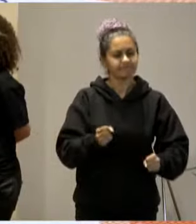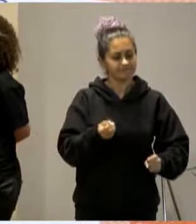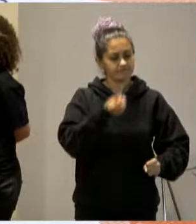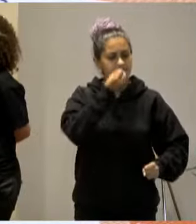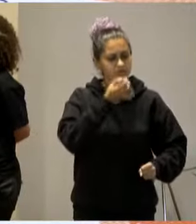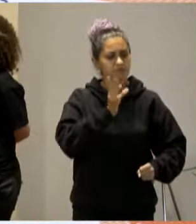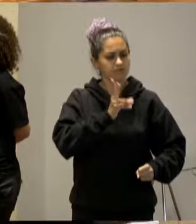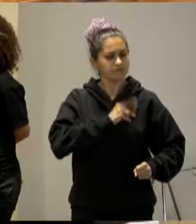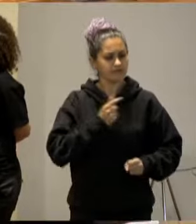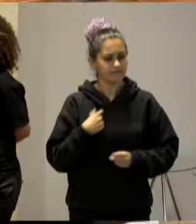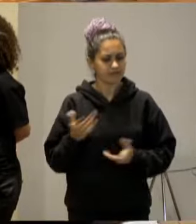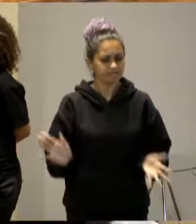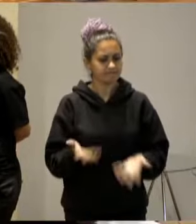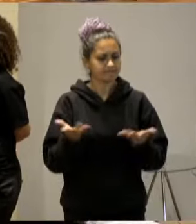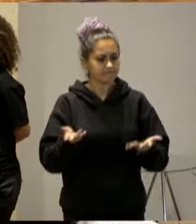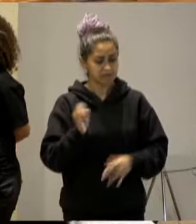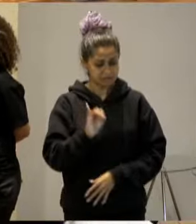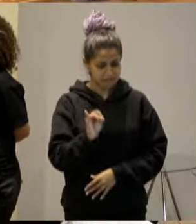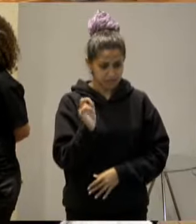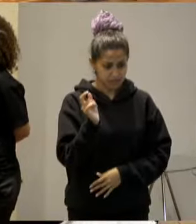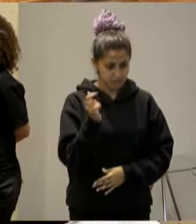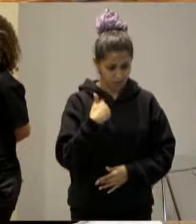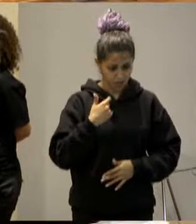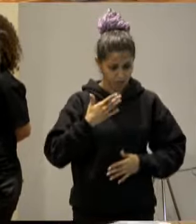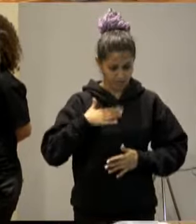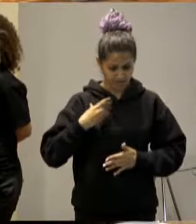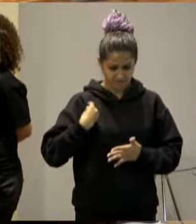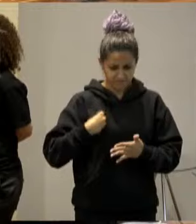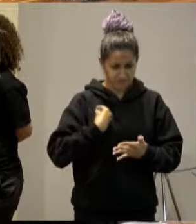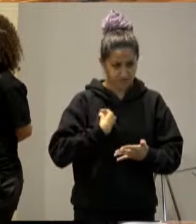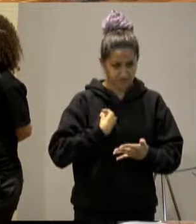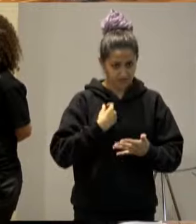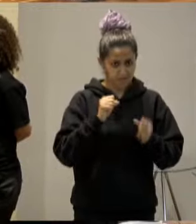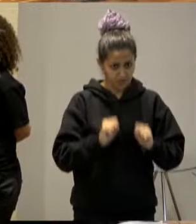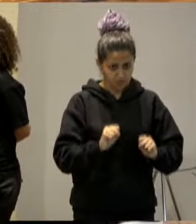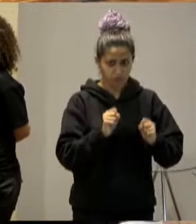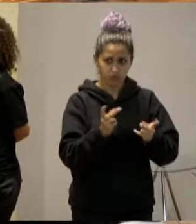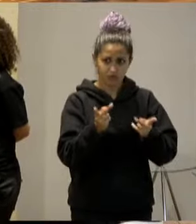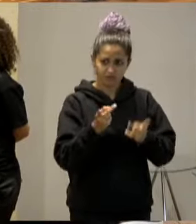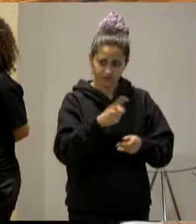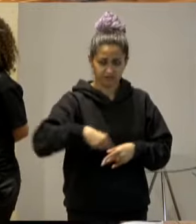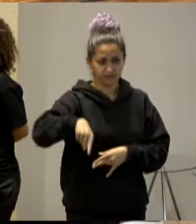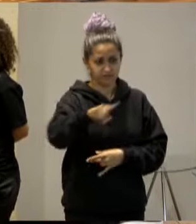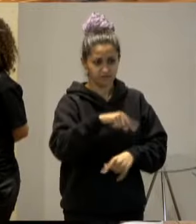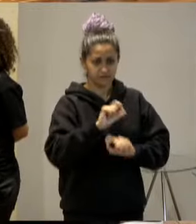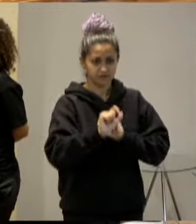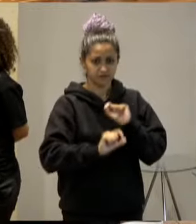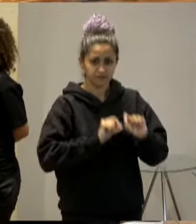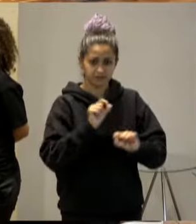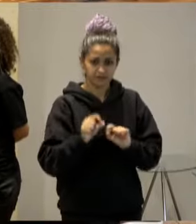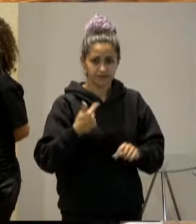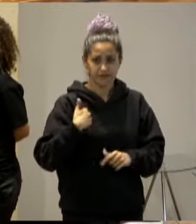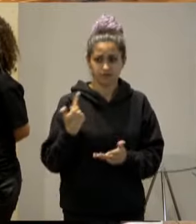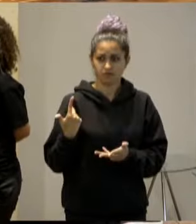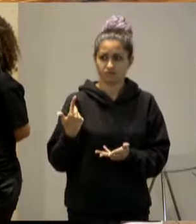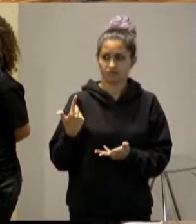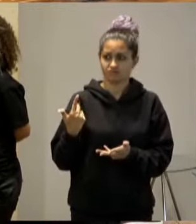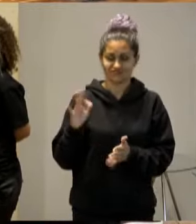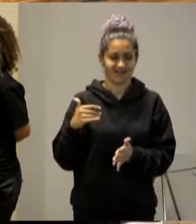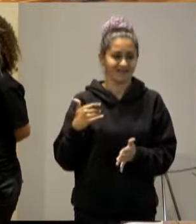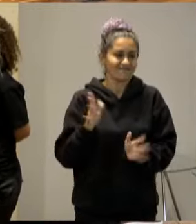fazer. Se eu posso deixar um convite a vocês, eu estou indo aí para o